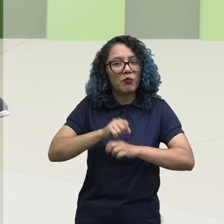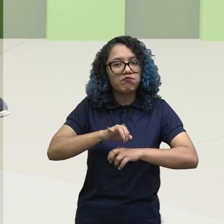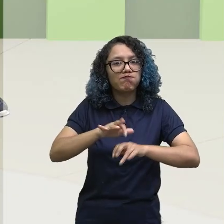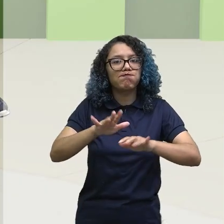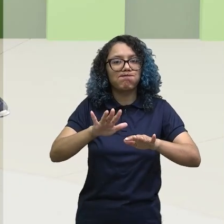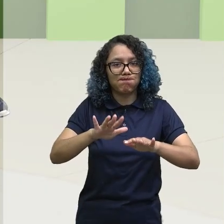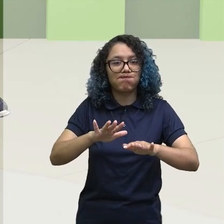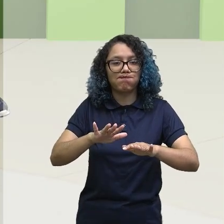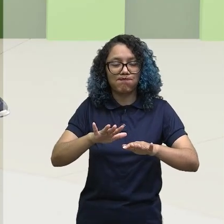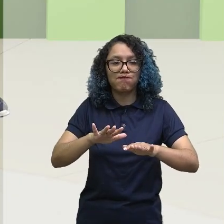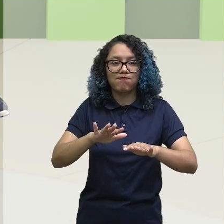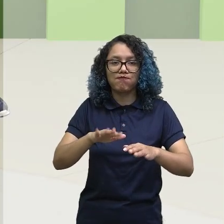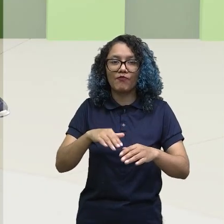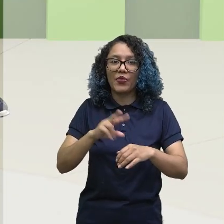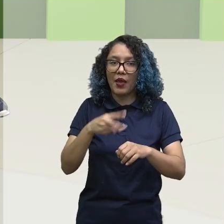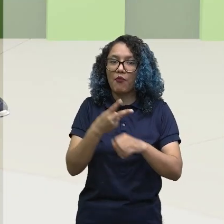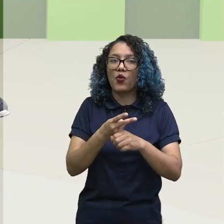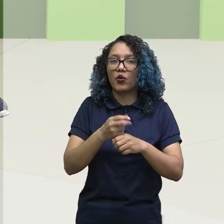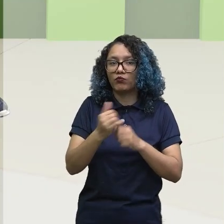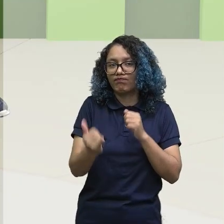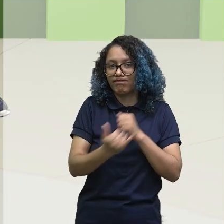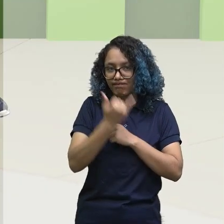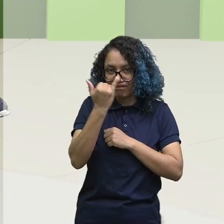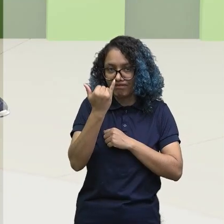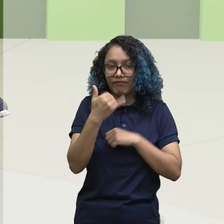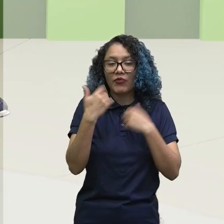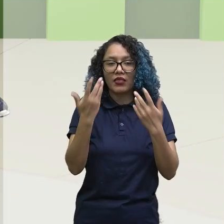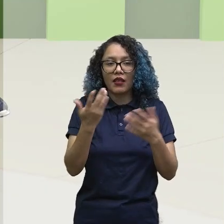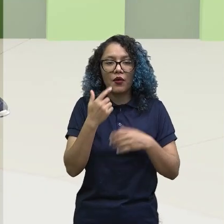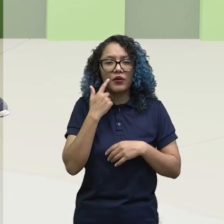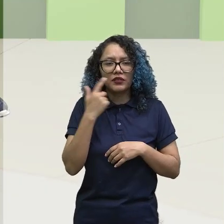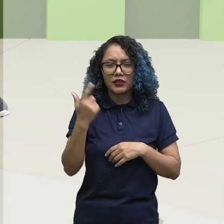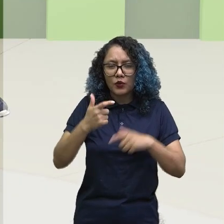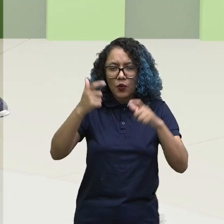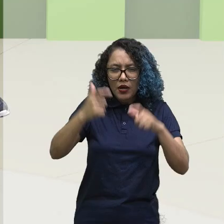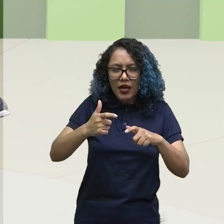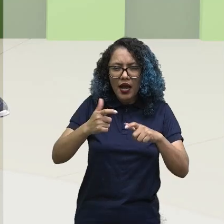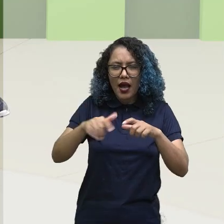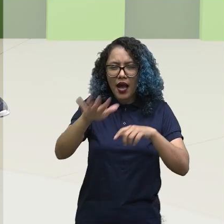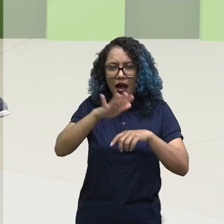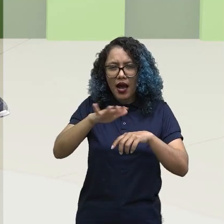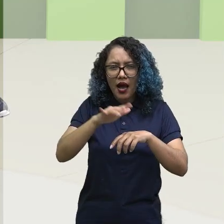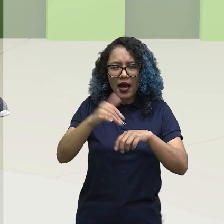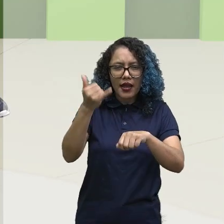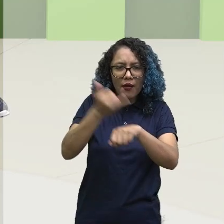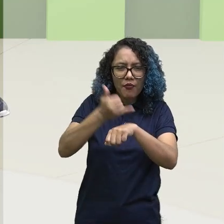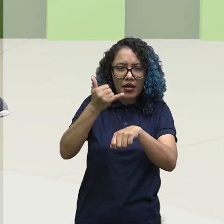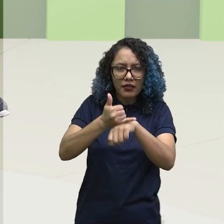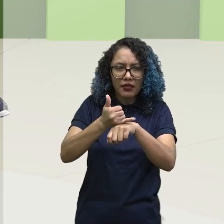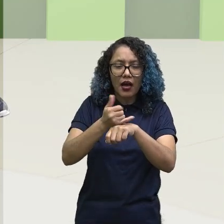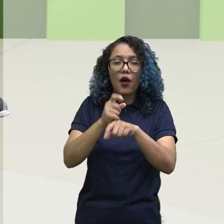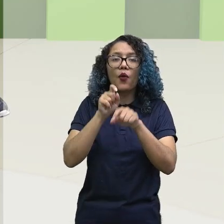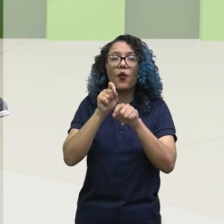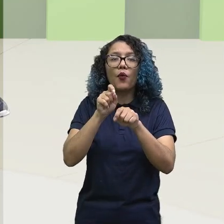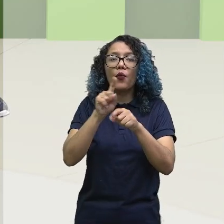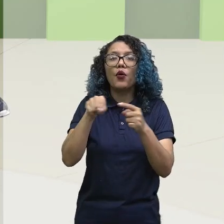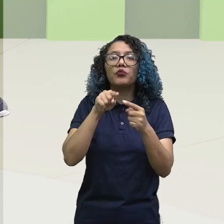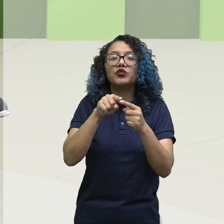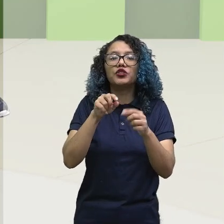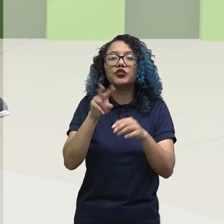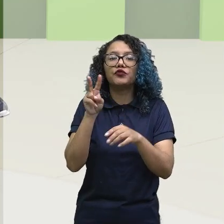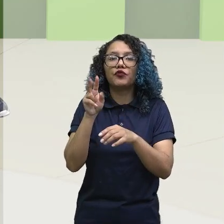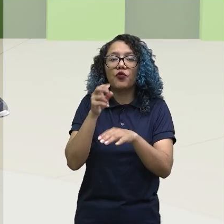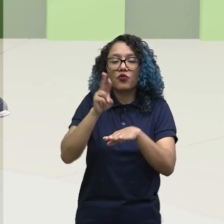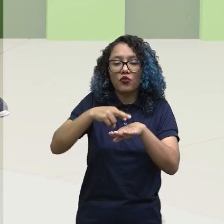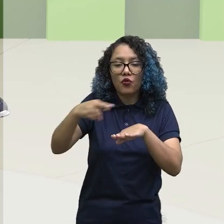após o acidente. Isso aí, essa estrutura metálica, que serve para conter a radiação,